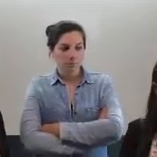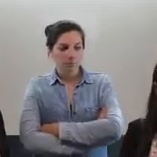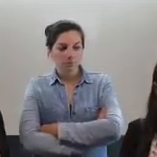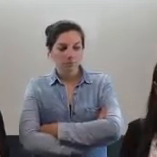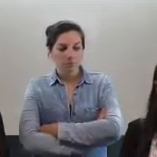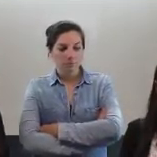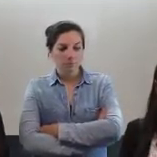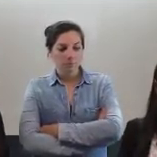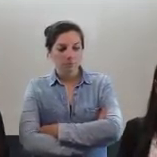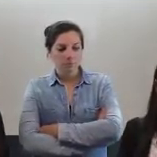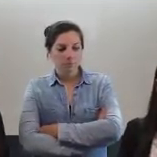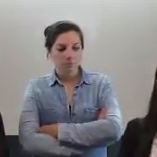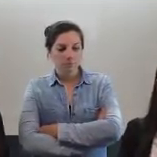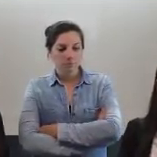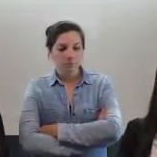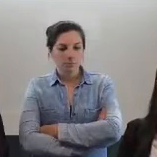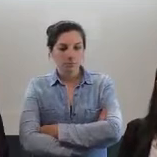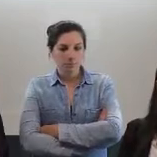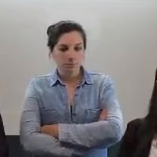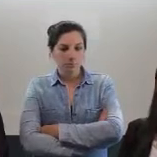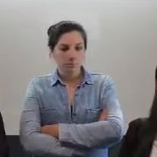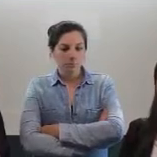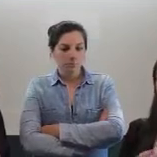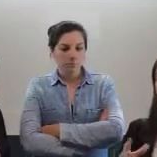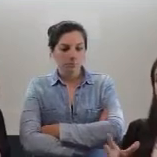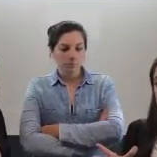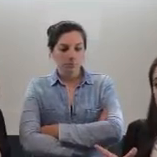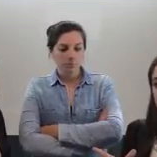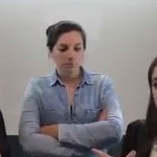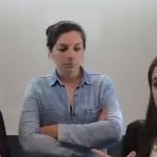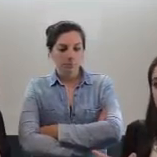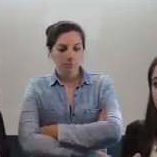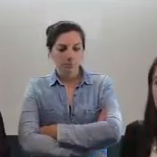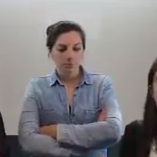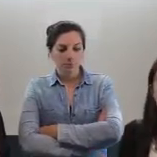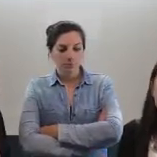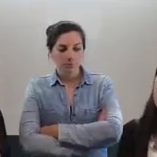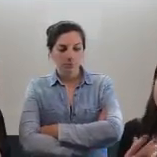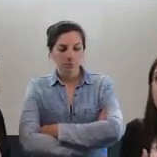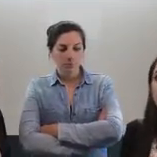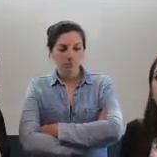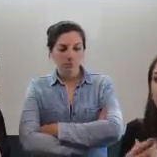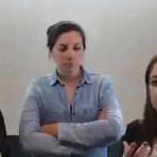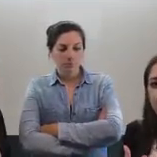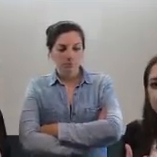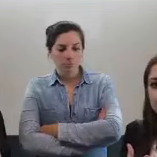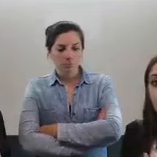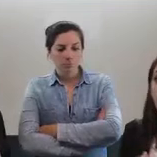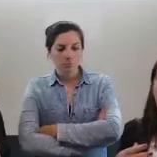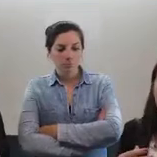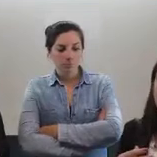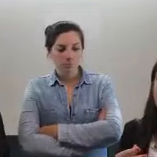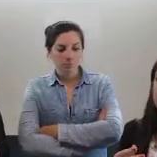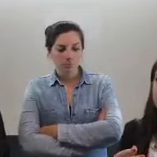de palavra. Também tem como expandir o tema, né? Por exemplo,